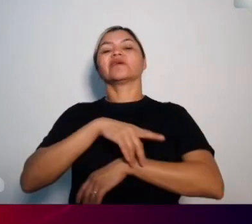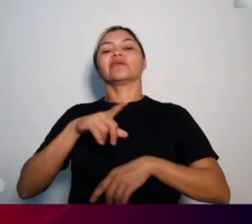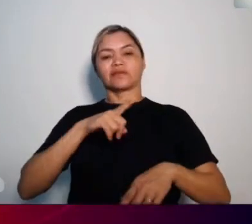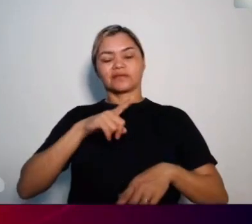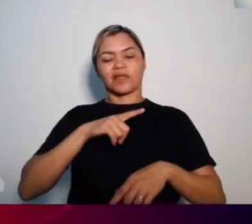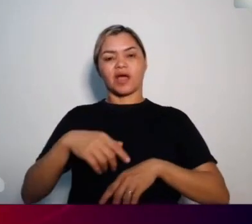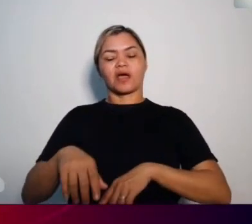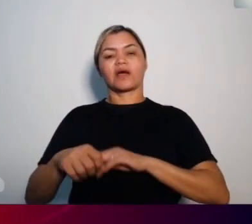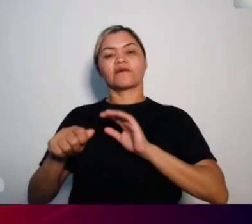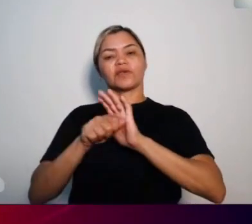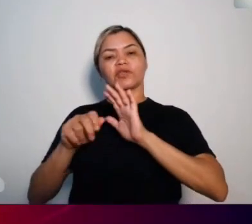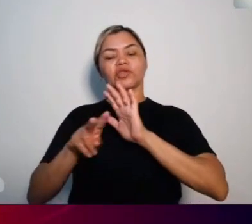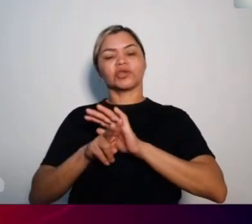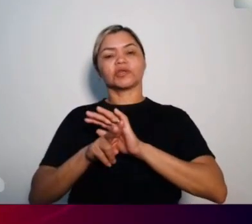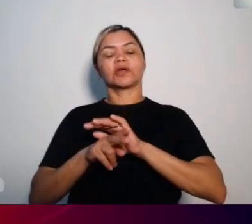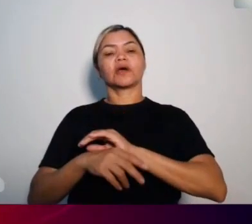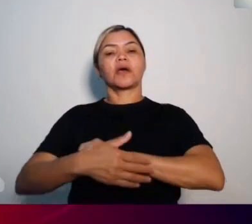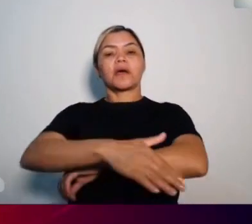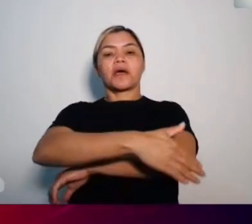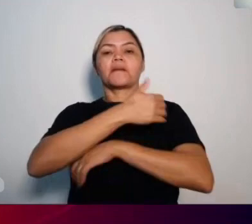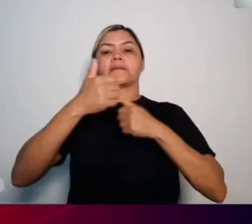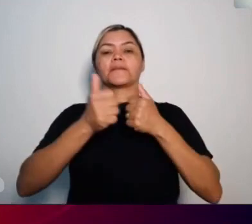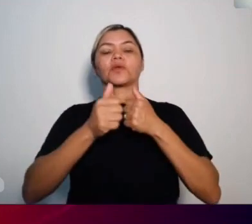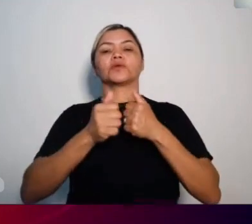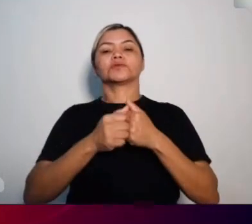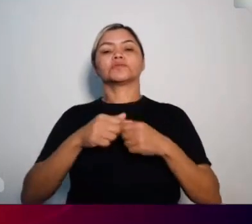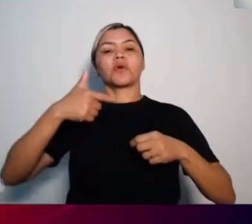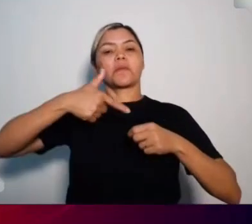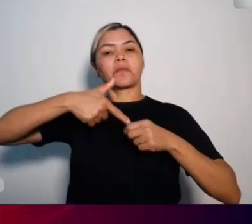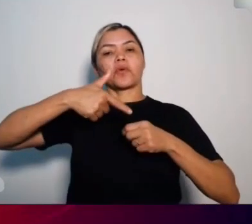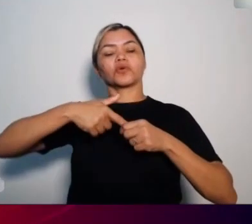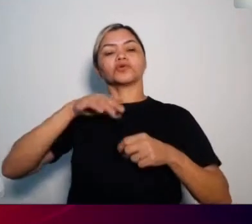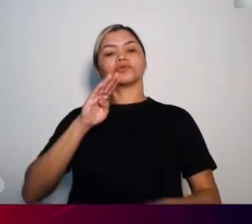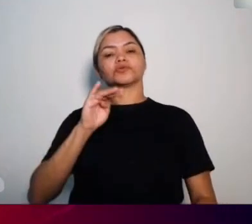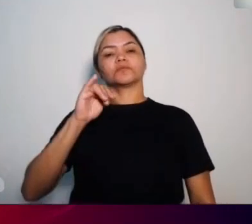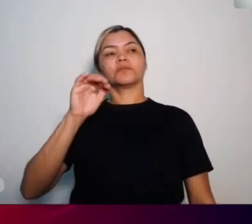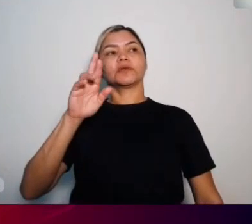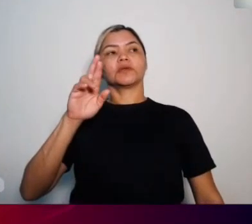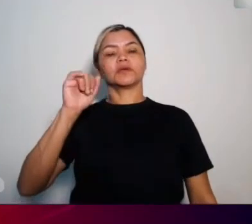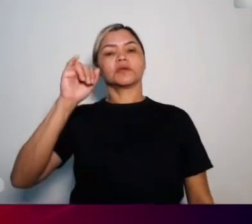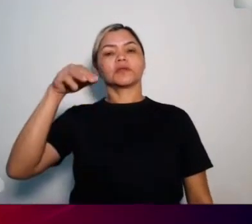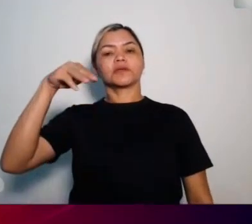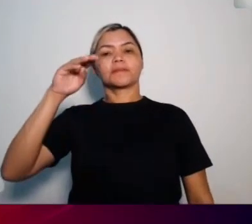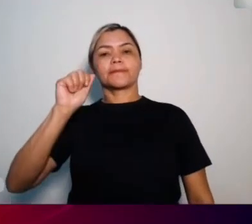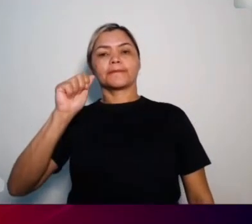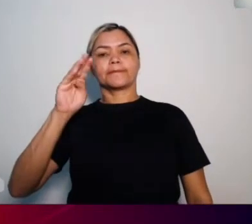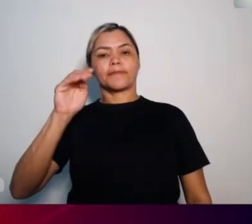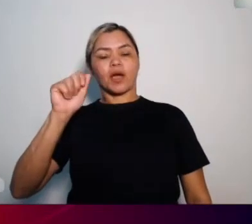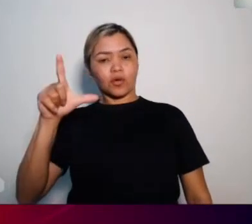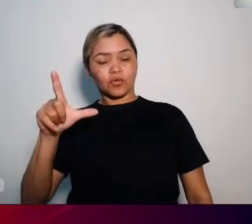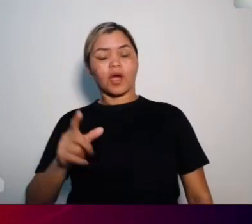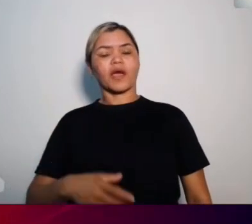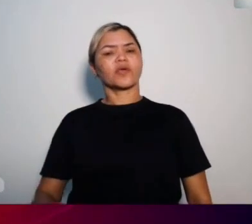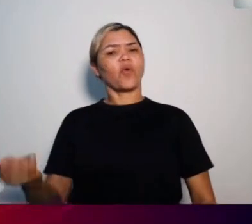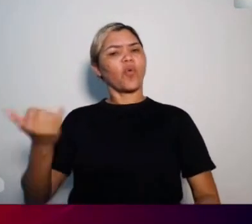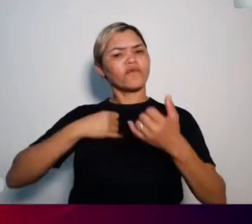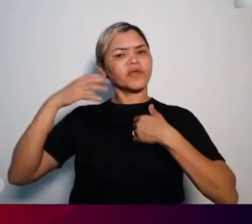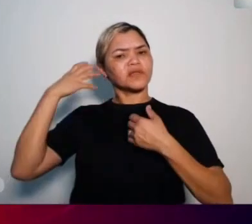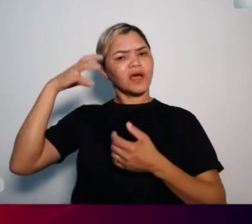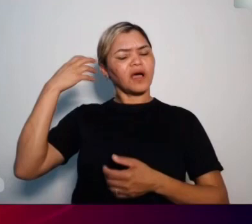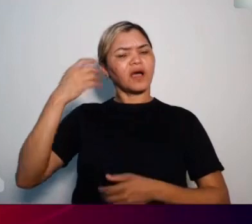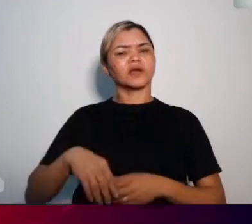da Avenida Jaguaribe, próximo ao posto Birimbau. E aí eu escutei na rádio municipalista,